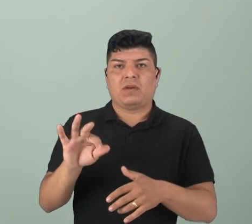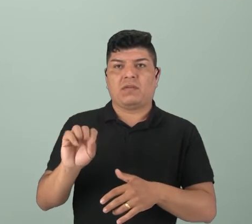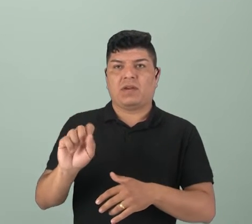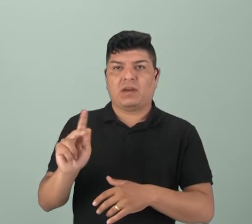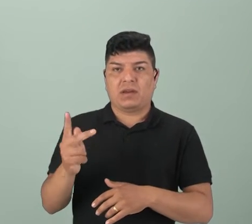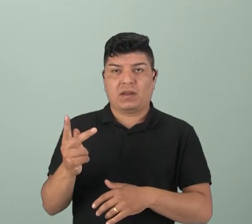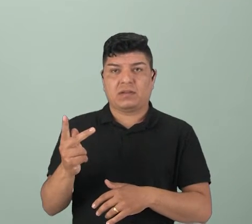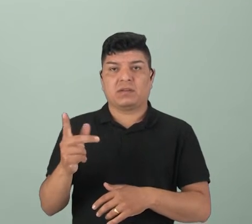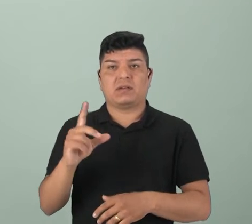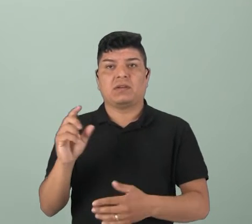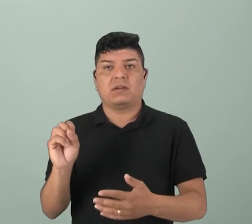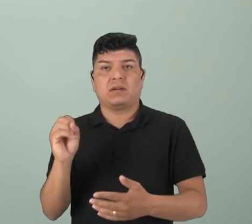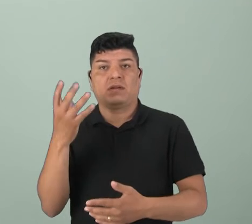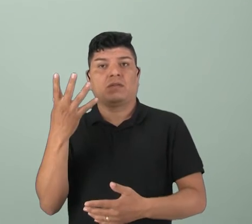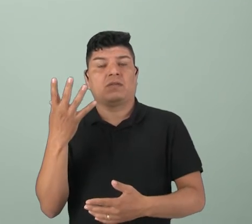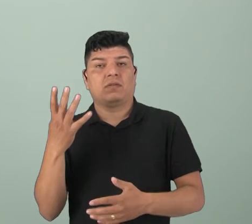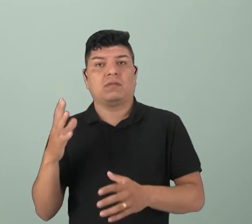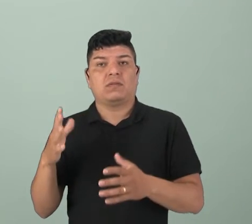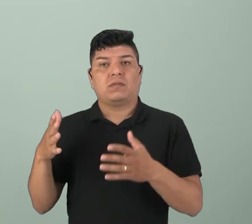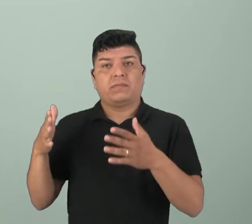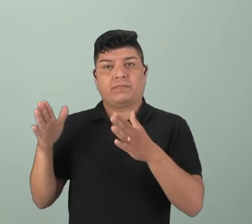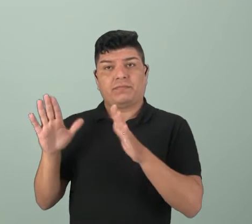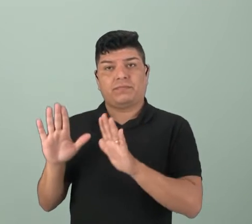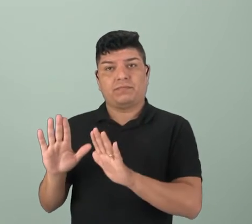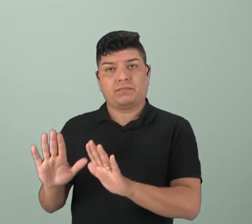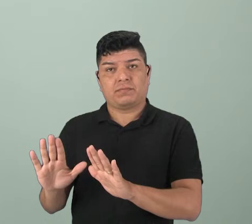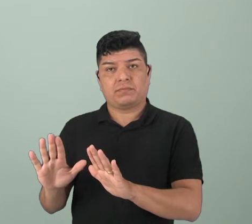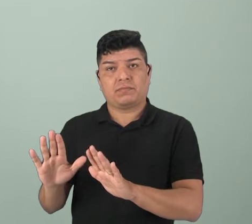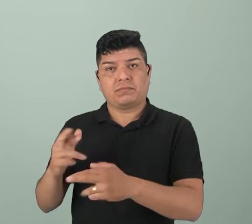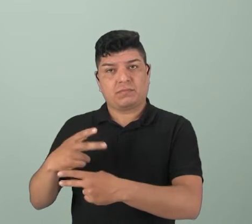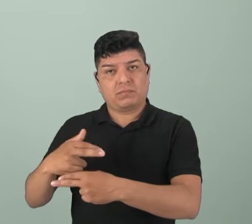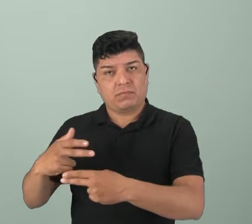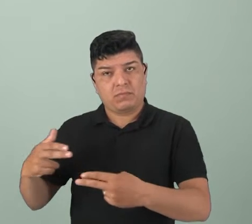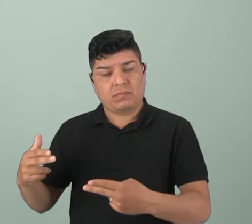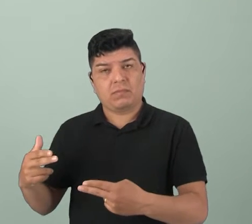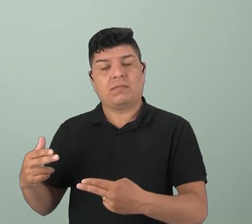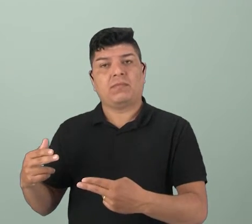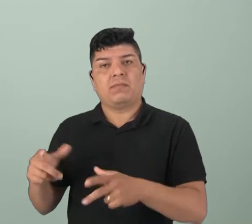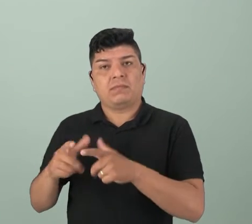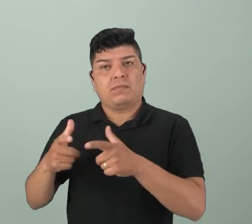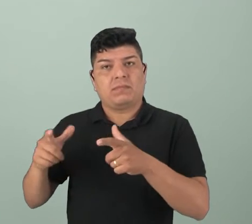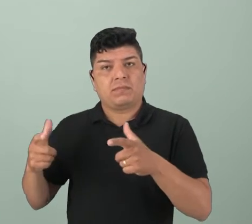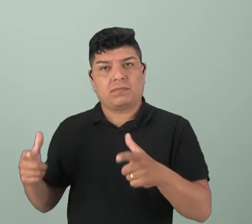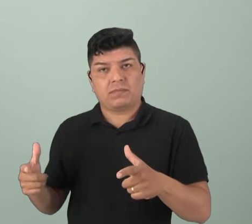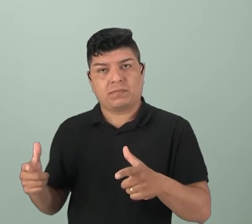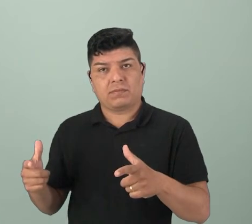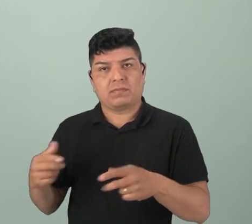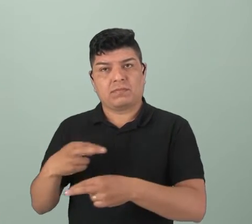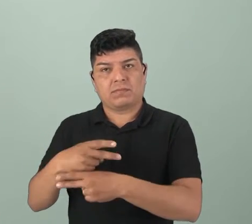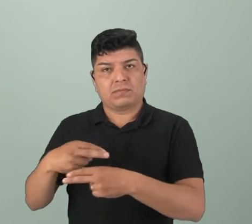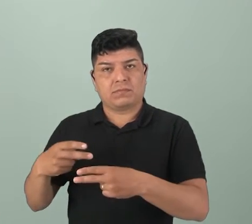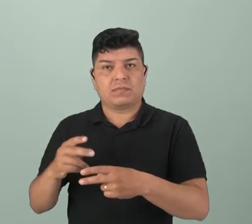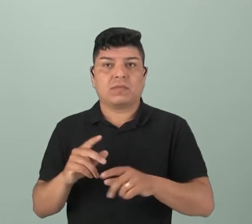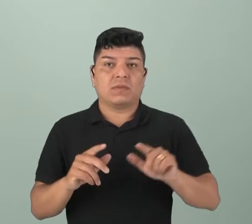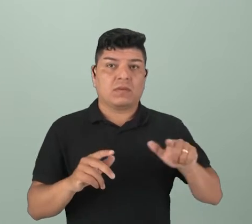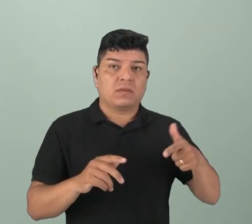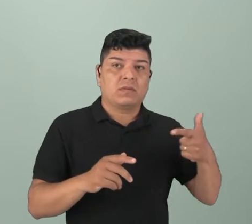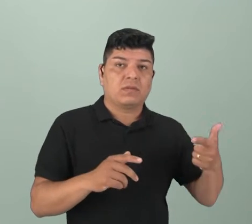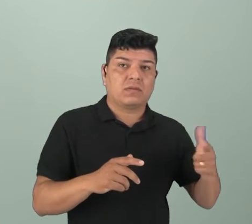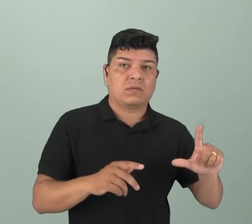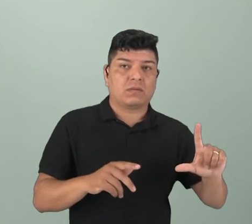FSH, ocorre uma determinada coisa, ocorre um aumento de uma determinada coisa, e